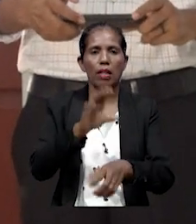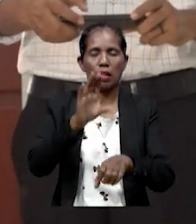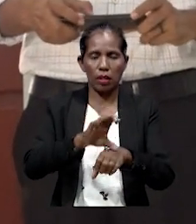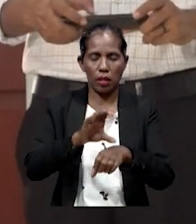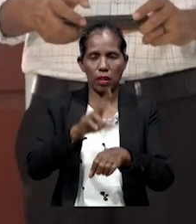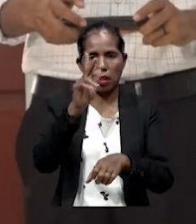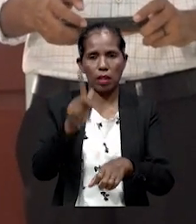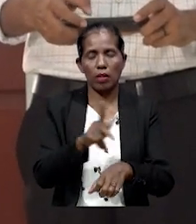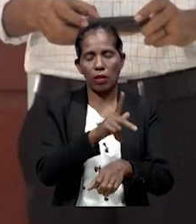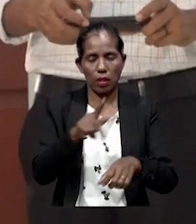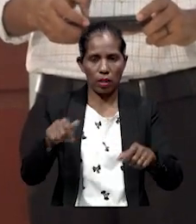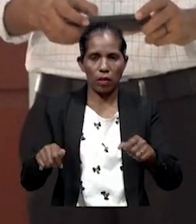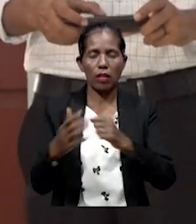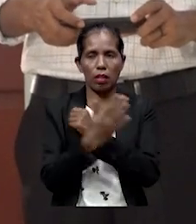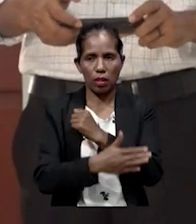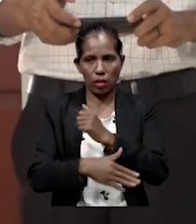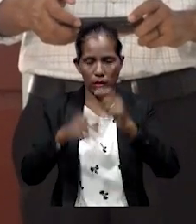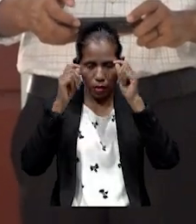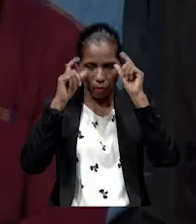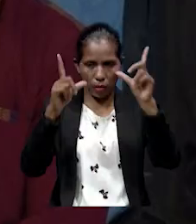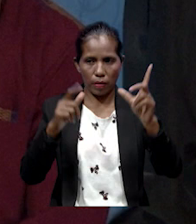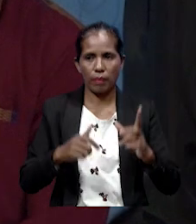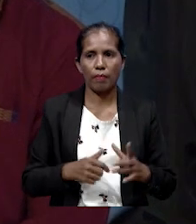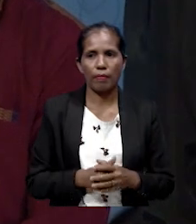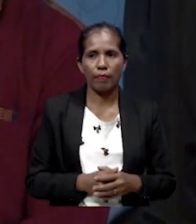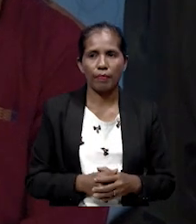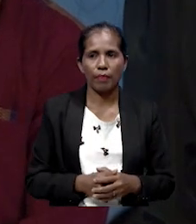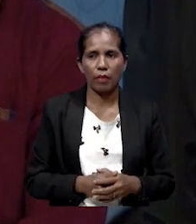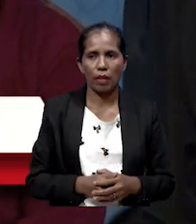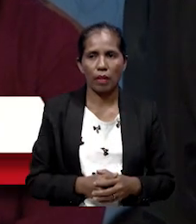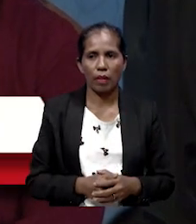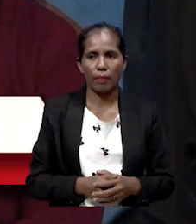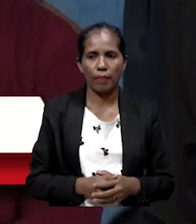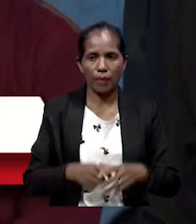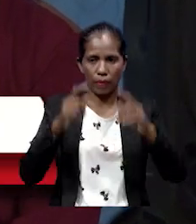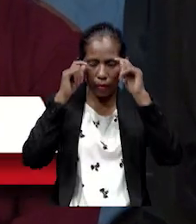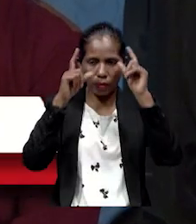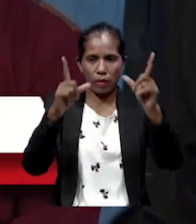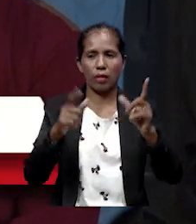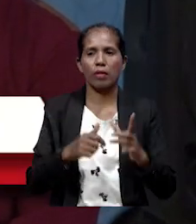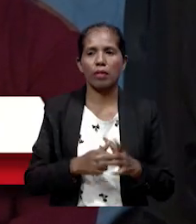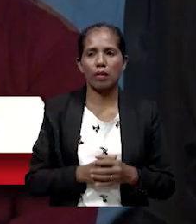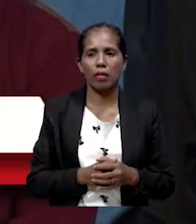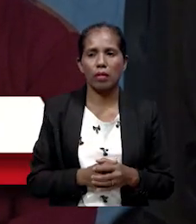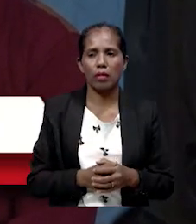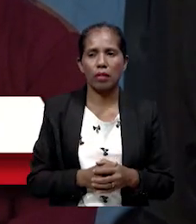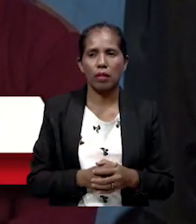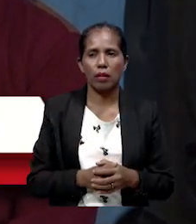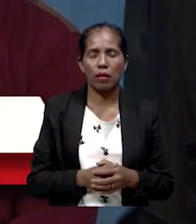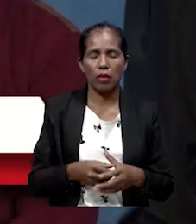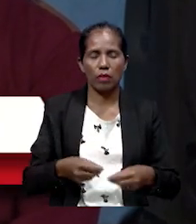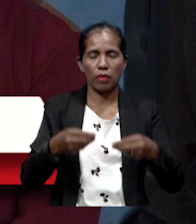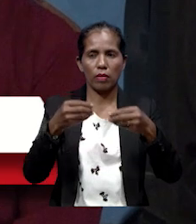no Raidoben Timor-Leste. A Universidade Católica Timorense é reforçada como uma equipa com